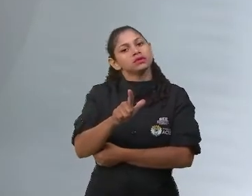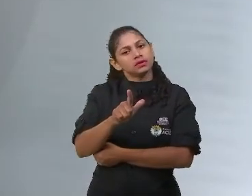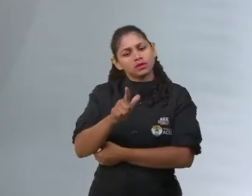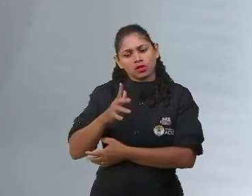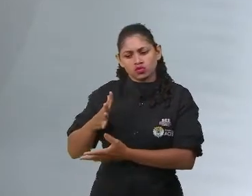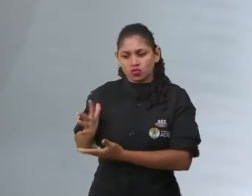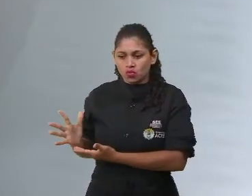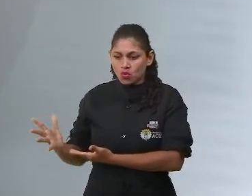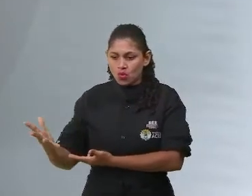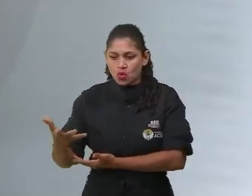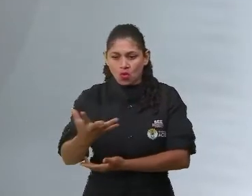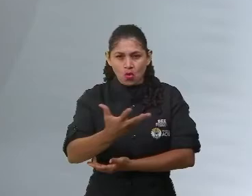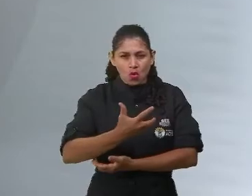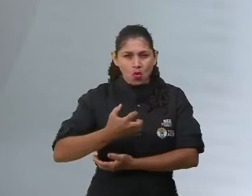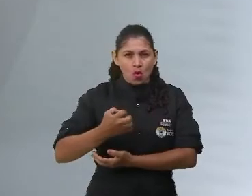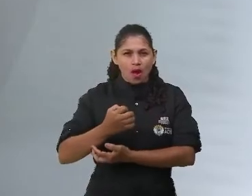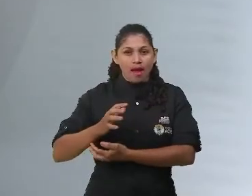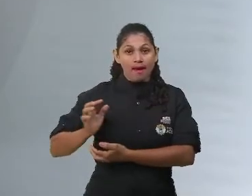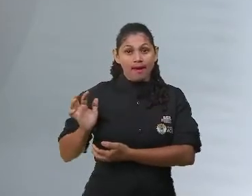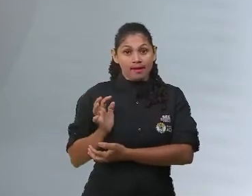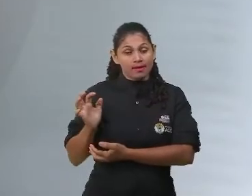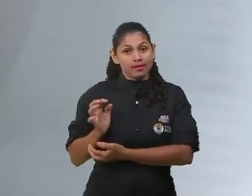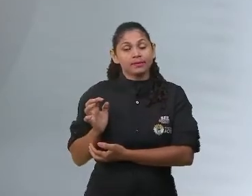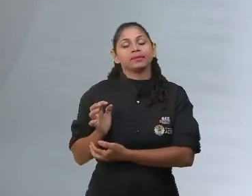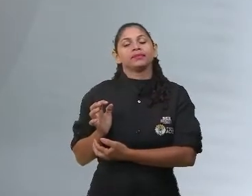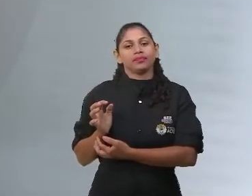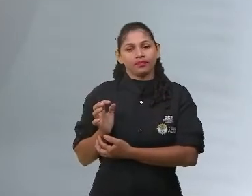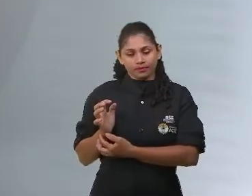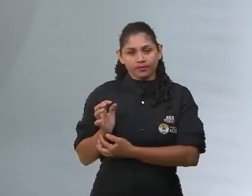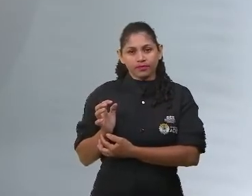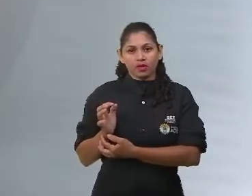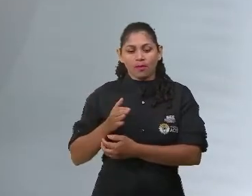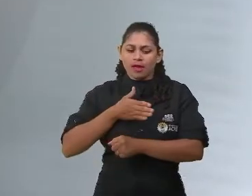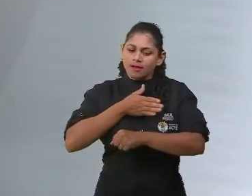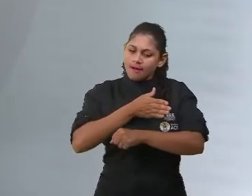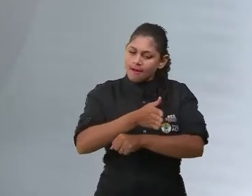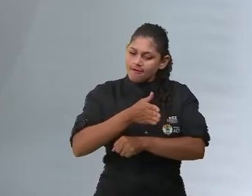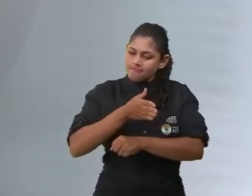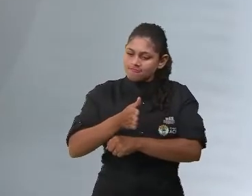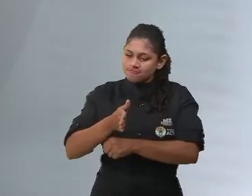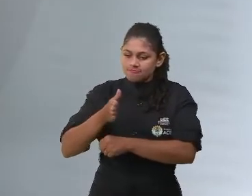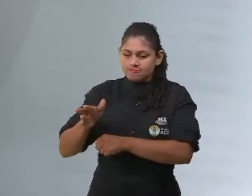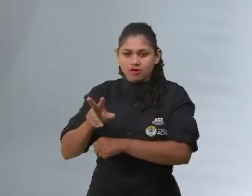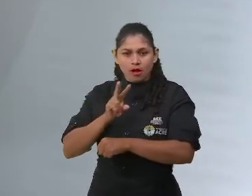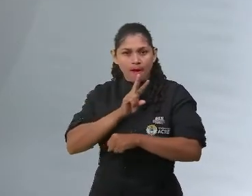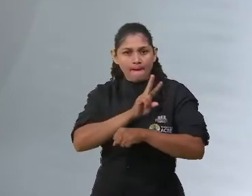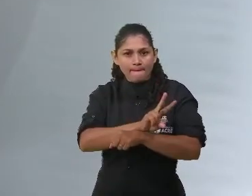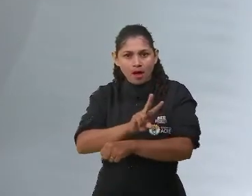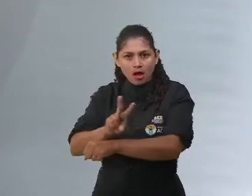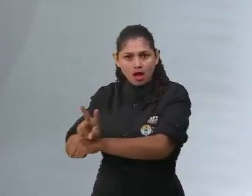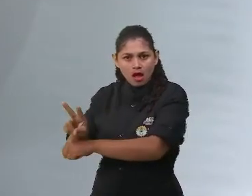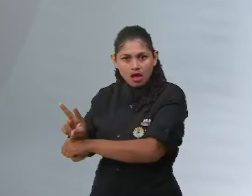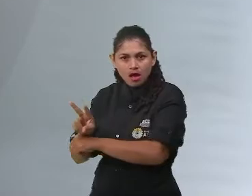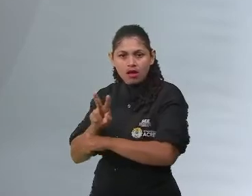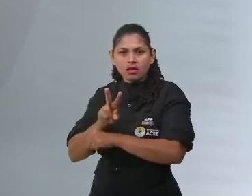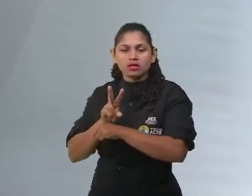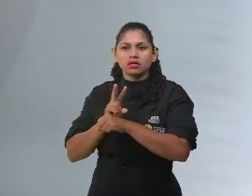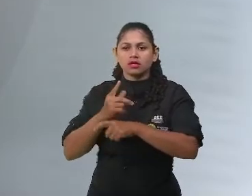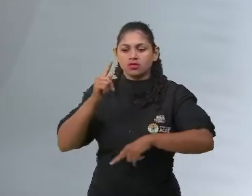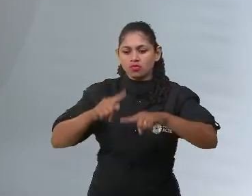os reis passam, então, a intervir nessa economia. De que forma? Protegendo ela dos produtos